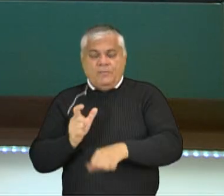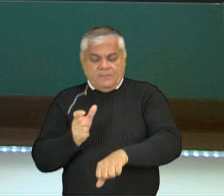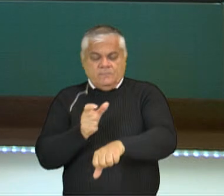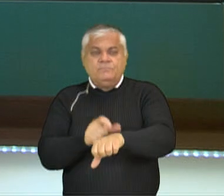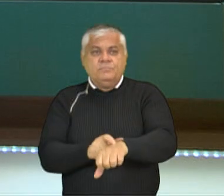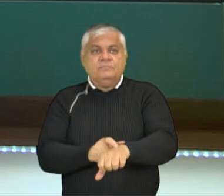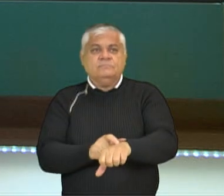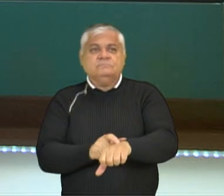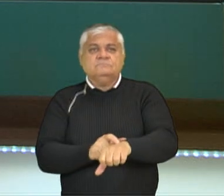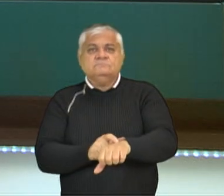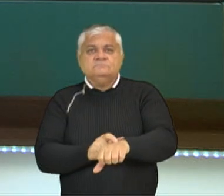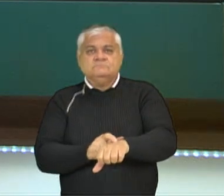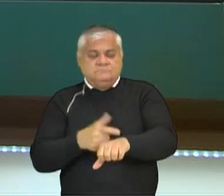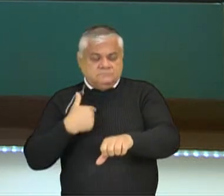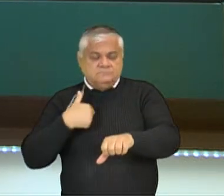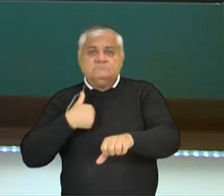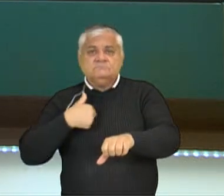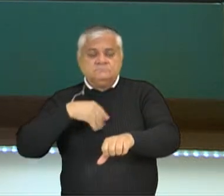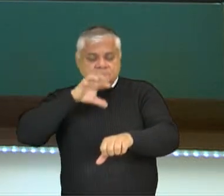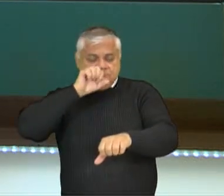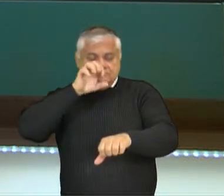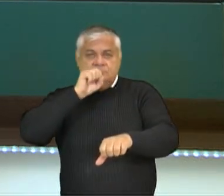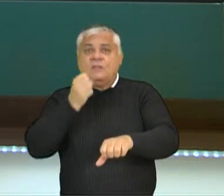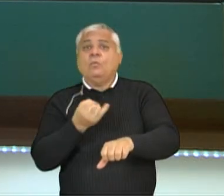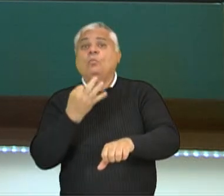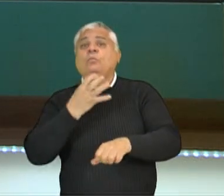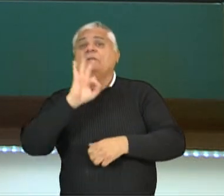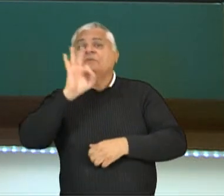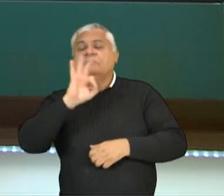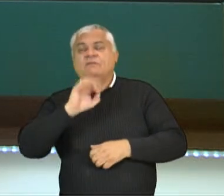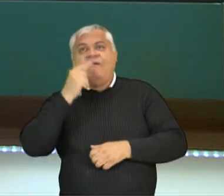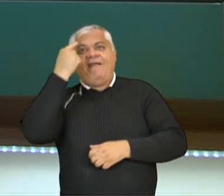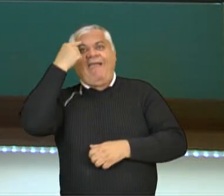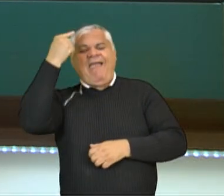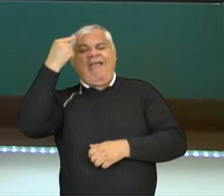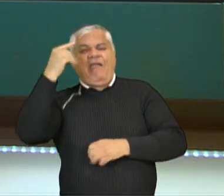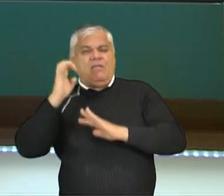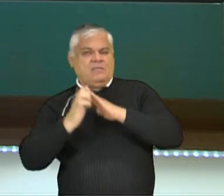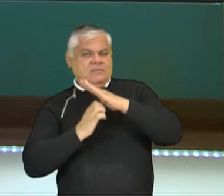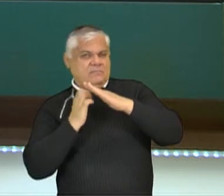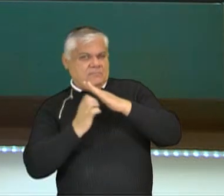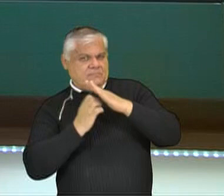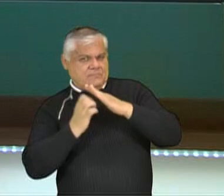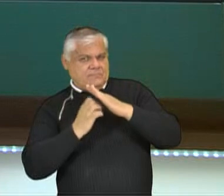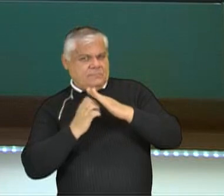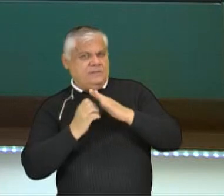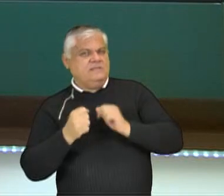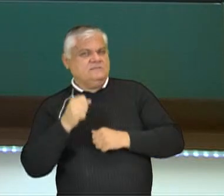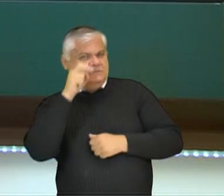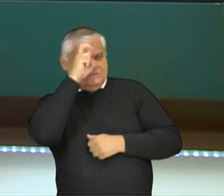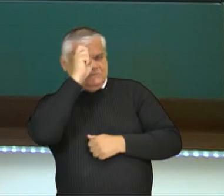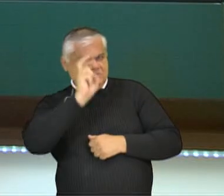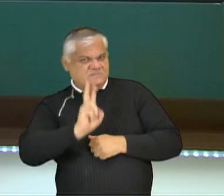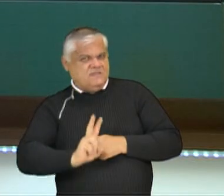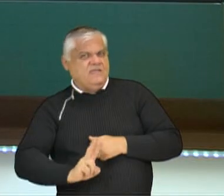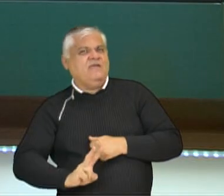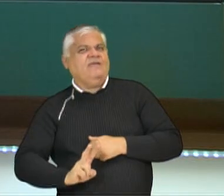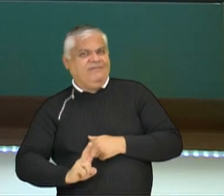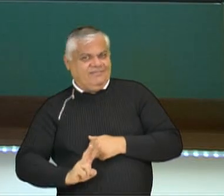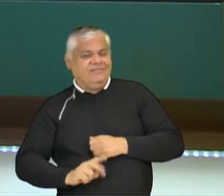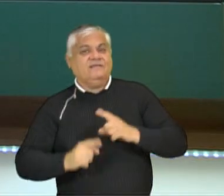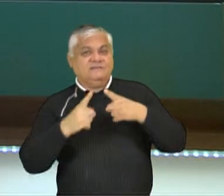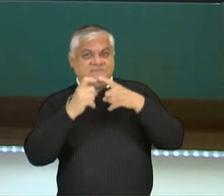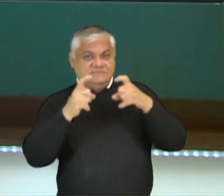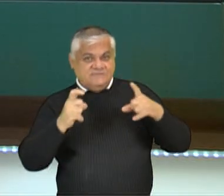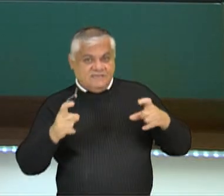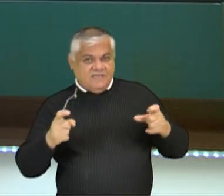dedo e você consegue verificar. Então, essa empresa, pensando nisso, olha o que é a tecnologia, a ciência e o que é já a empresa, né?